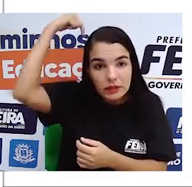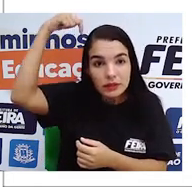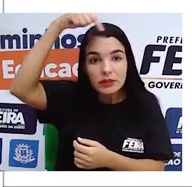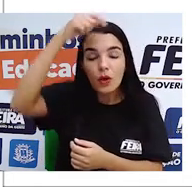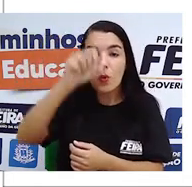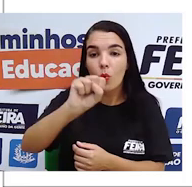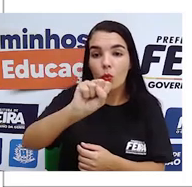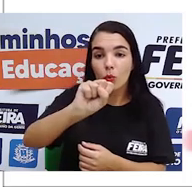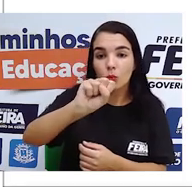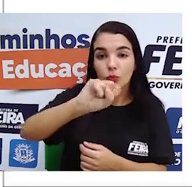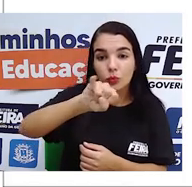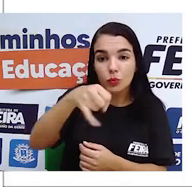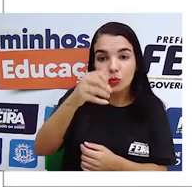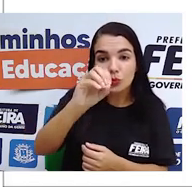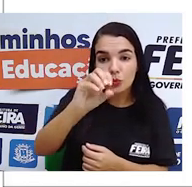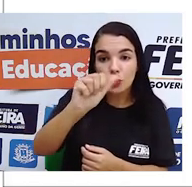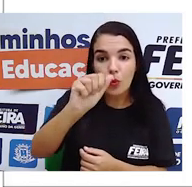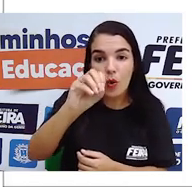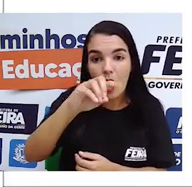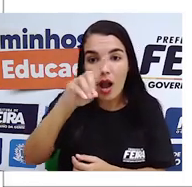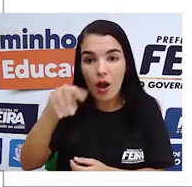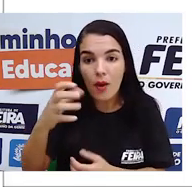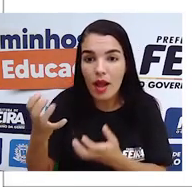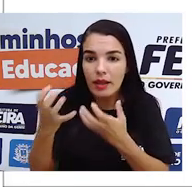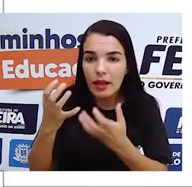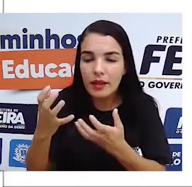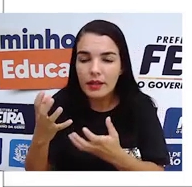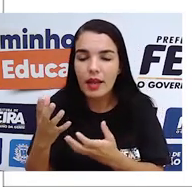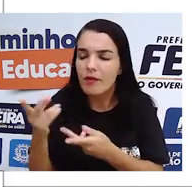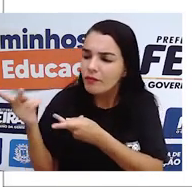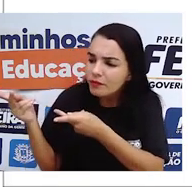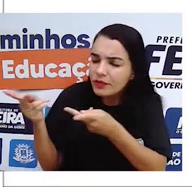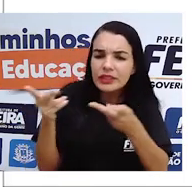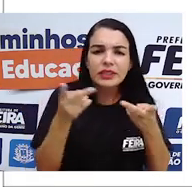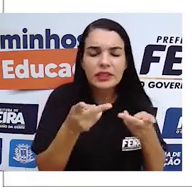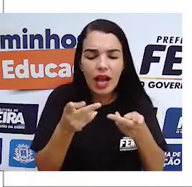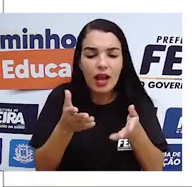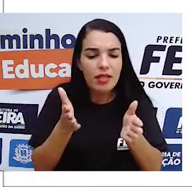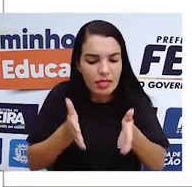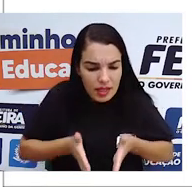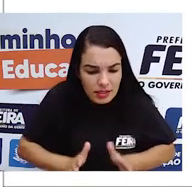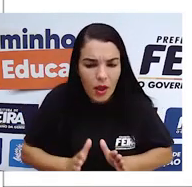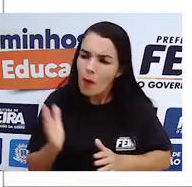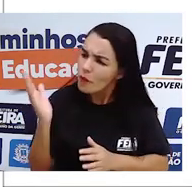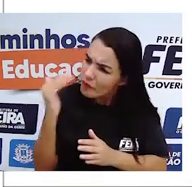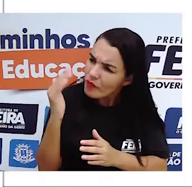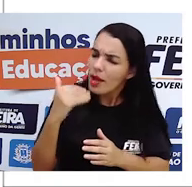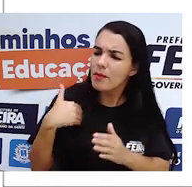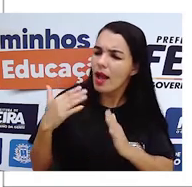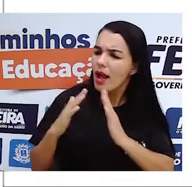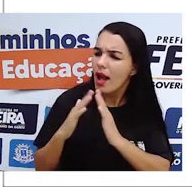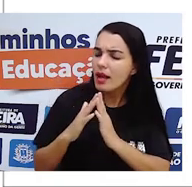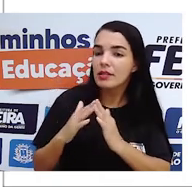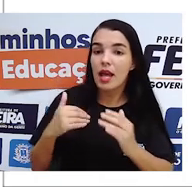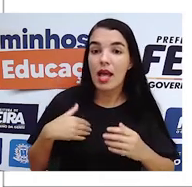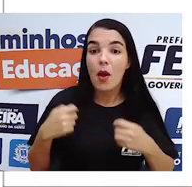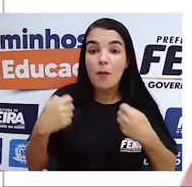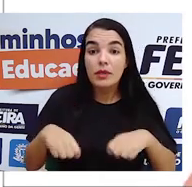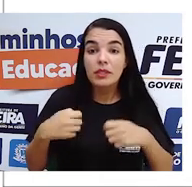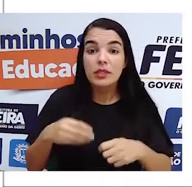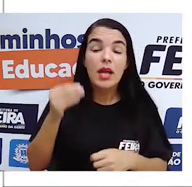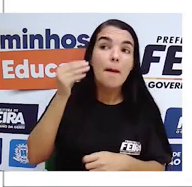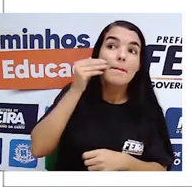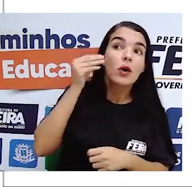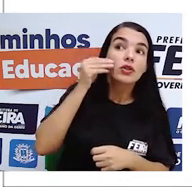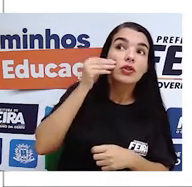Nossa Senhora, queria que a amiga fizesse uma visita no dia do nascimento do seu filho, João Batista. E ela prometeu